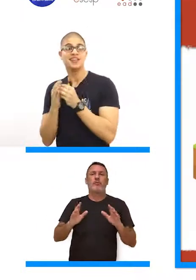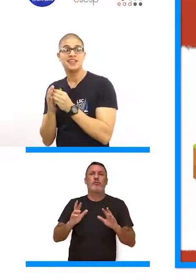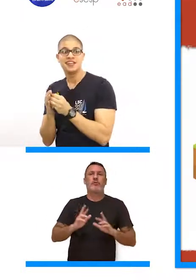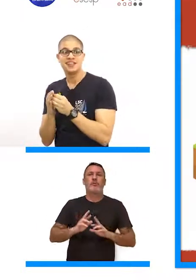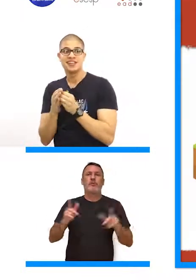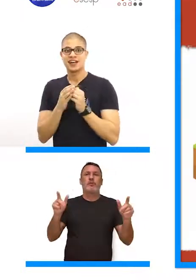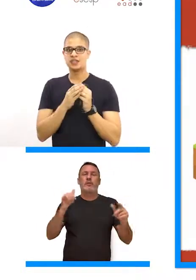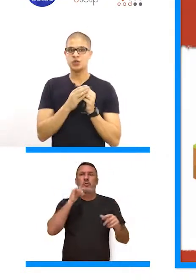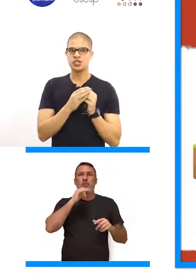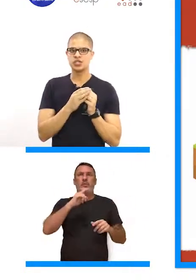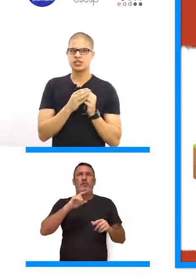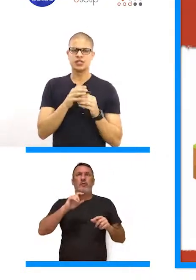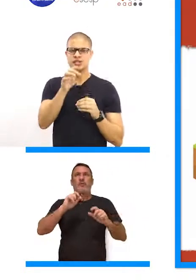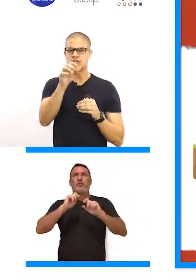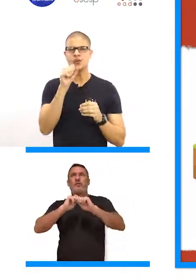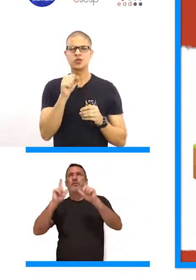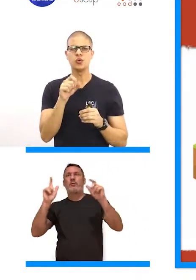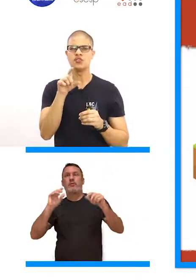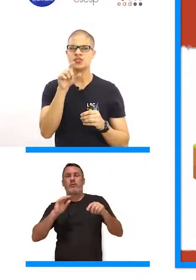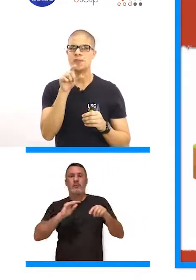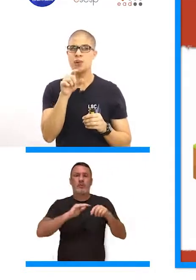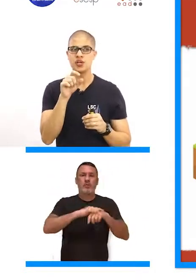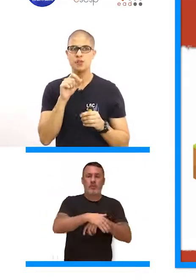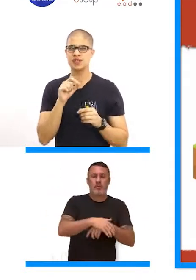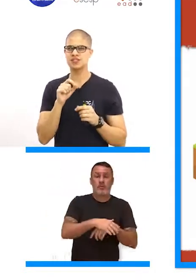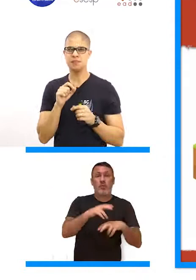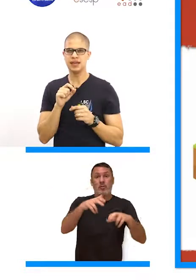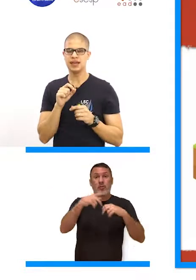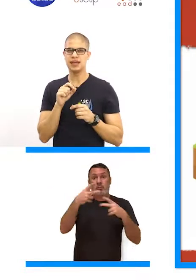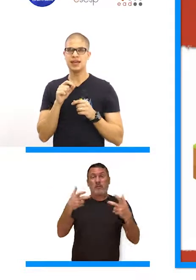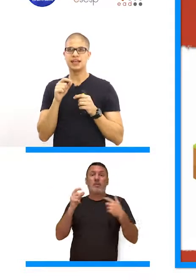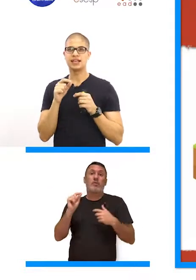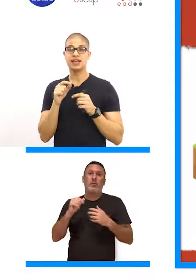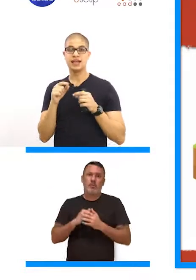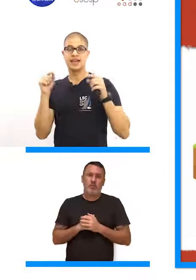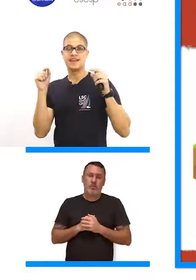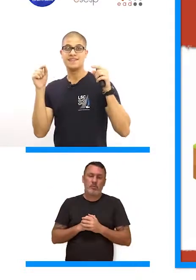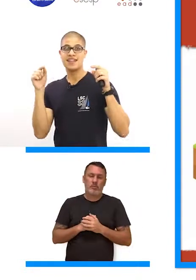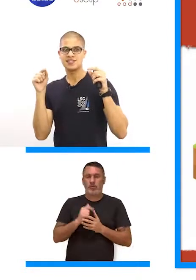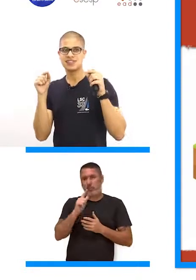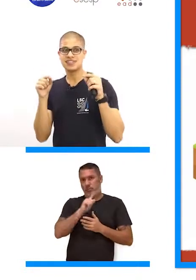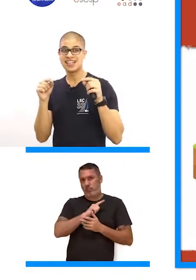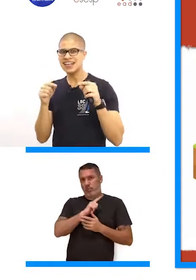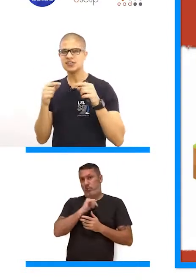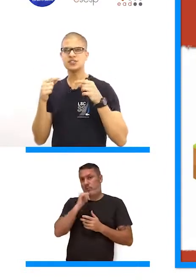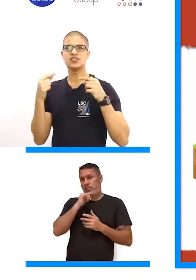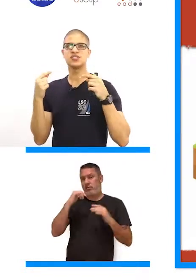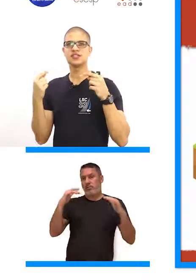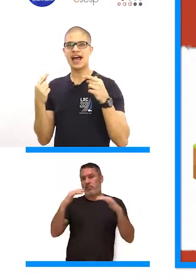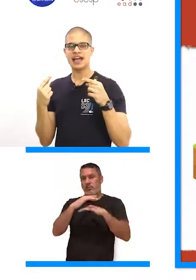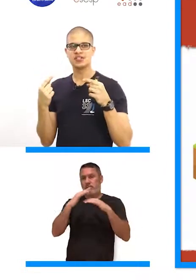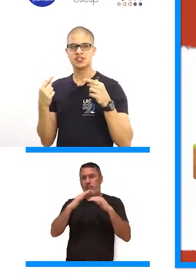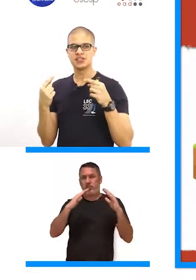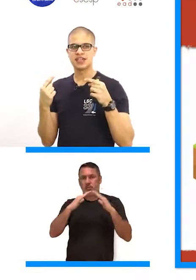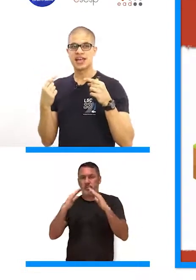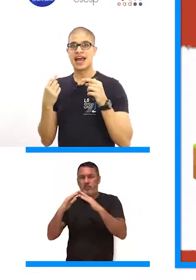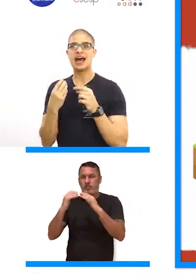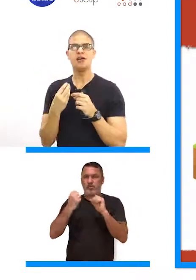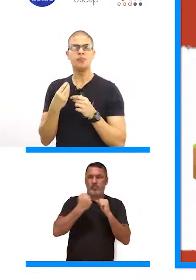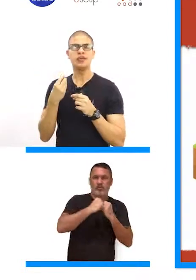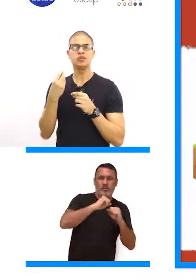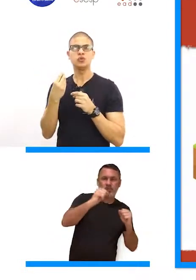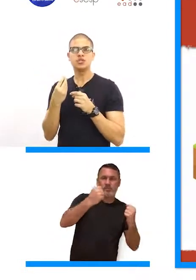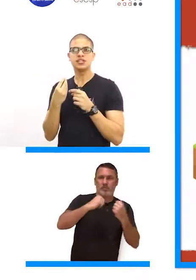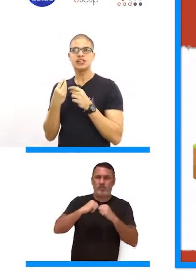dia e a noite. Não à toa que você pode perceber que nas grandes cidades